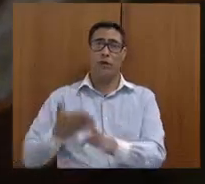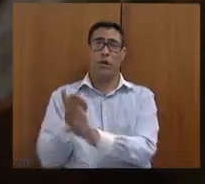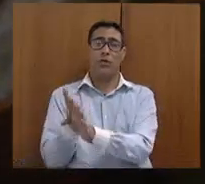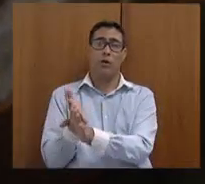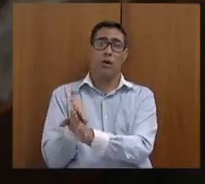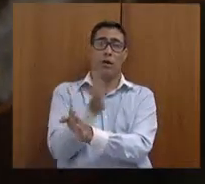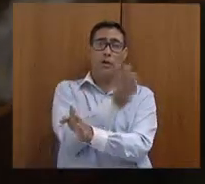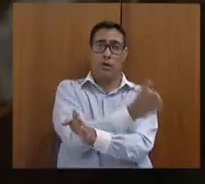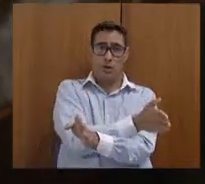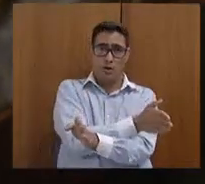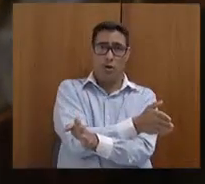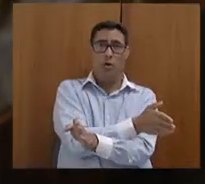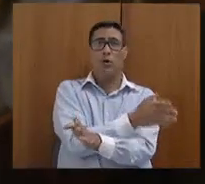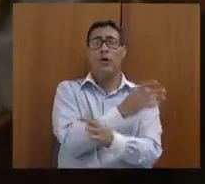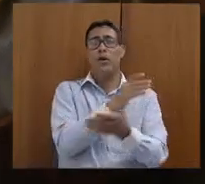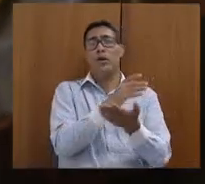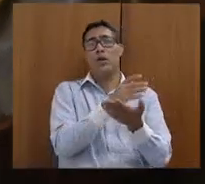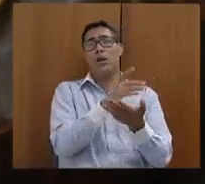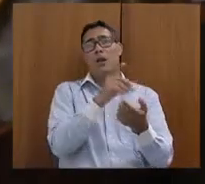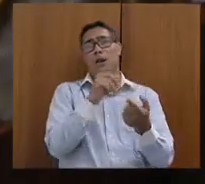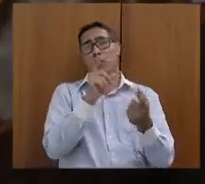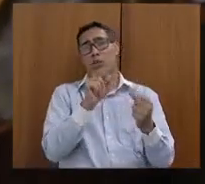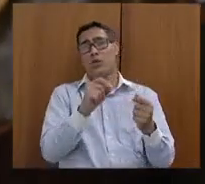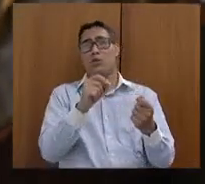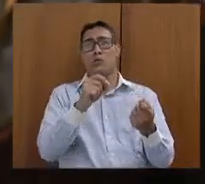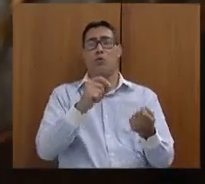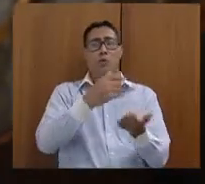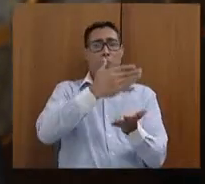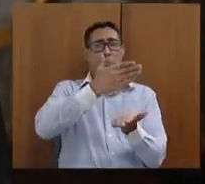um atraso de uma parcelamento dentro do mês